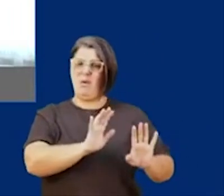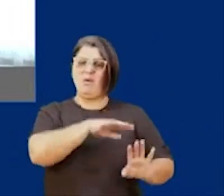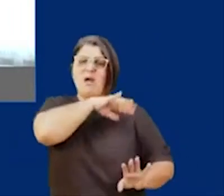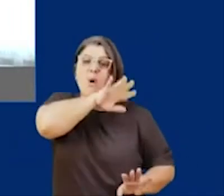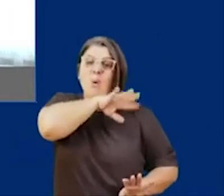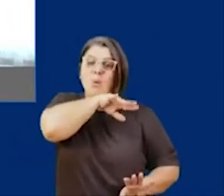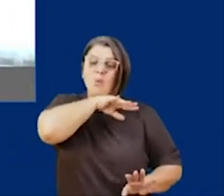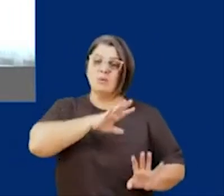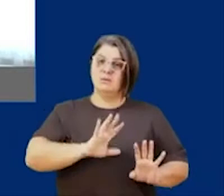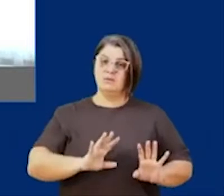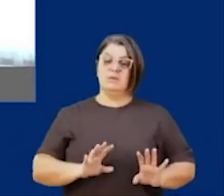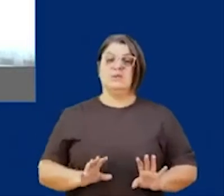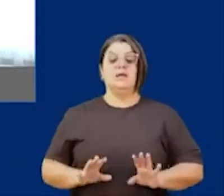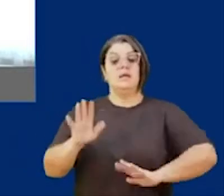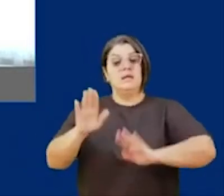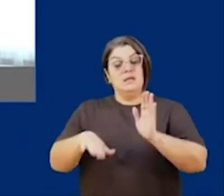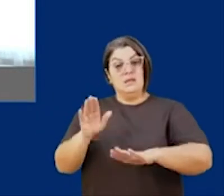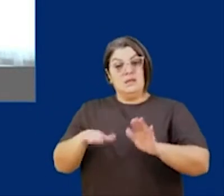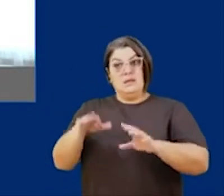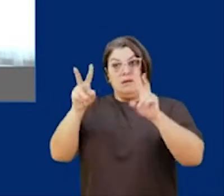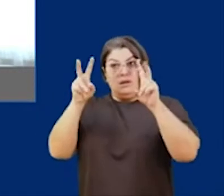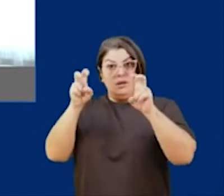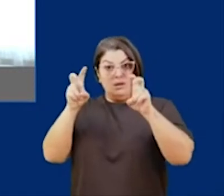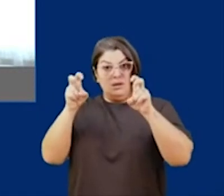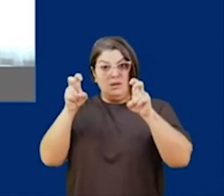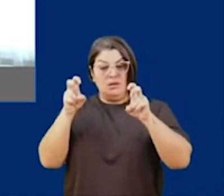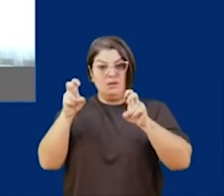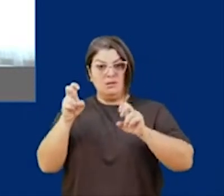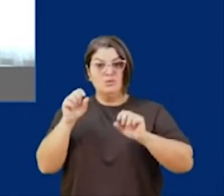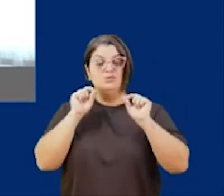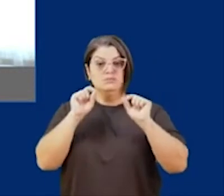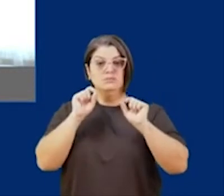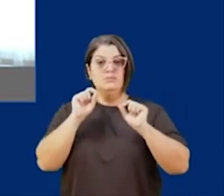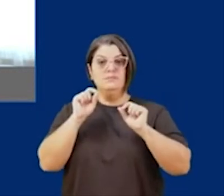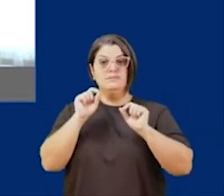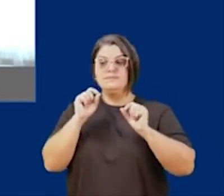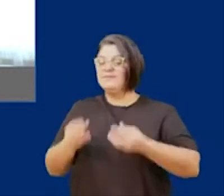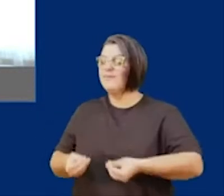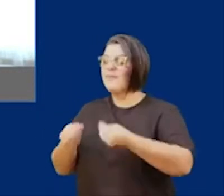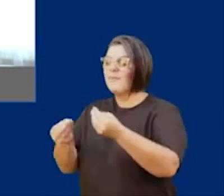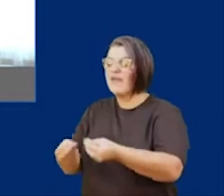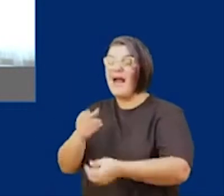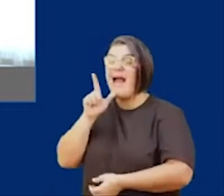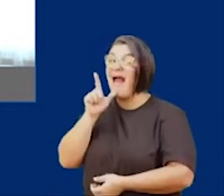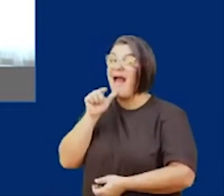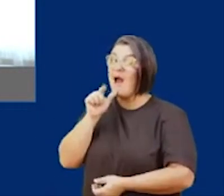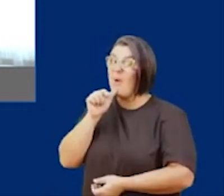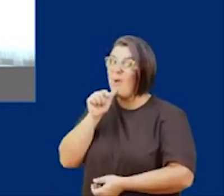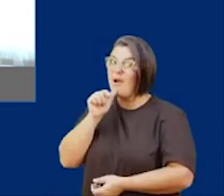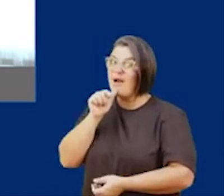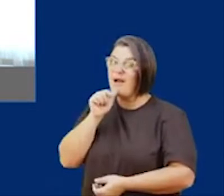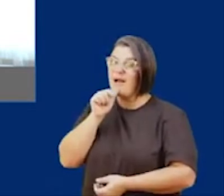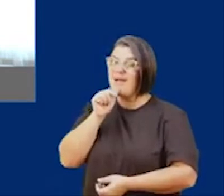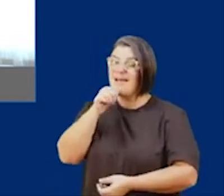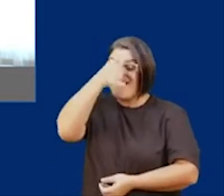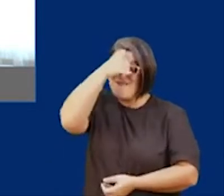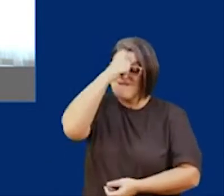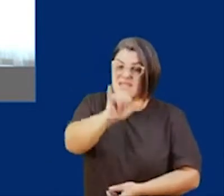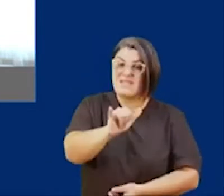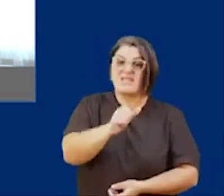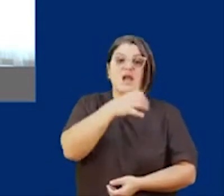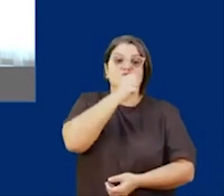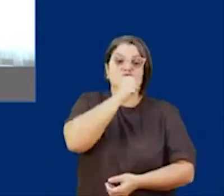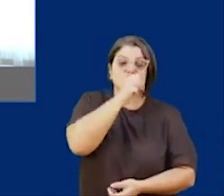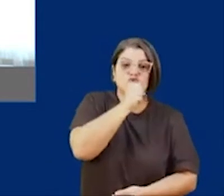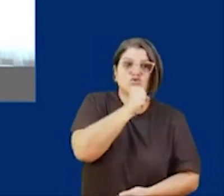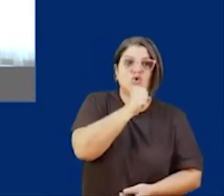é óbvia para muitas pessoas é a mensagem de oferecer água em vez de sucos, refrigerantes e outras bebidas açucaradas. Muitas pessoas falam: não,